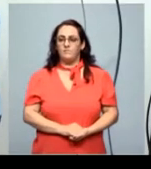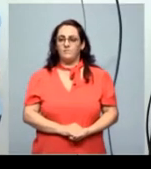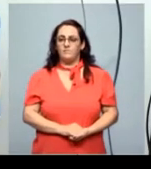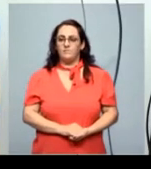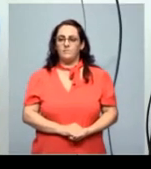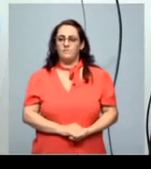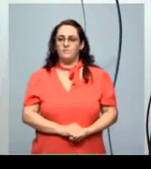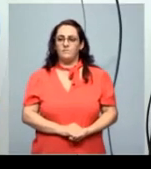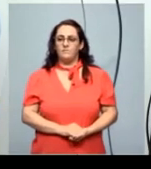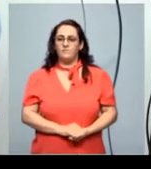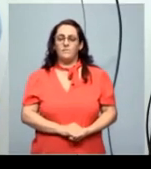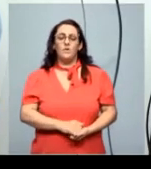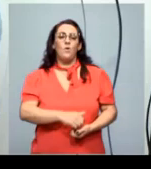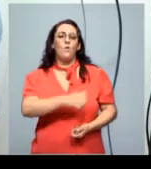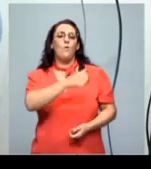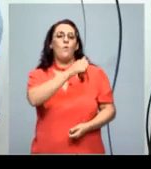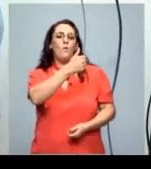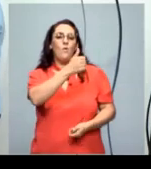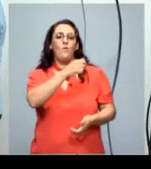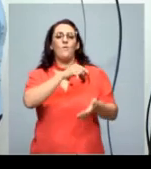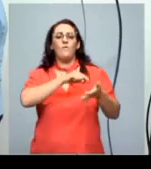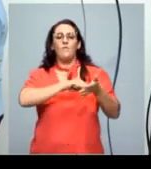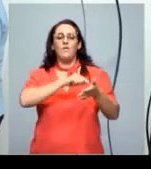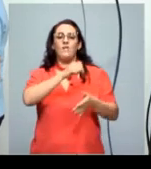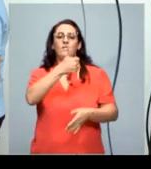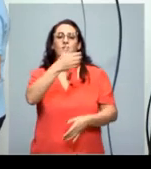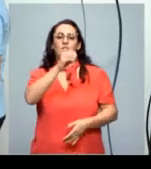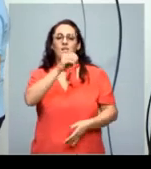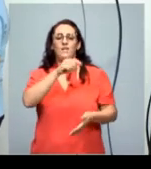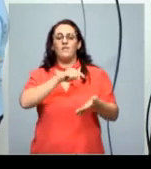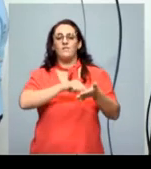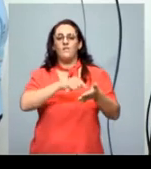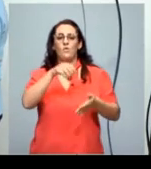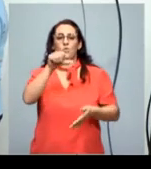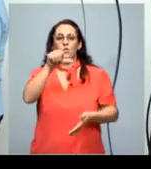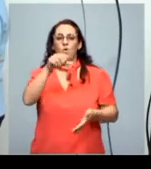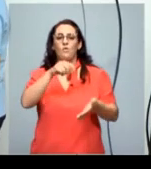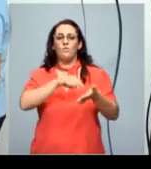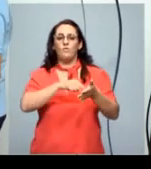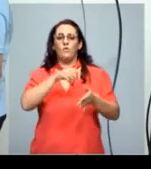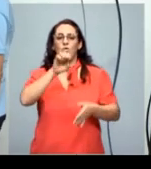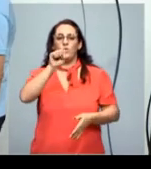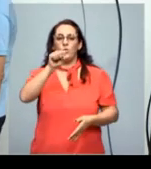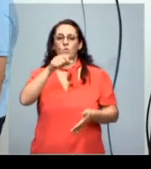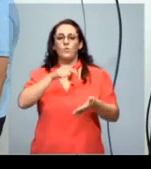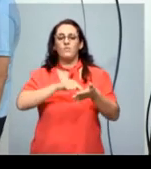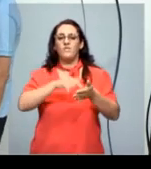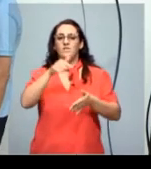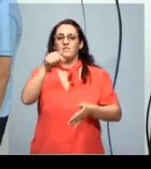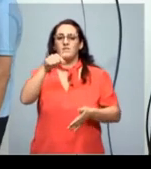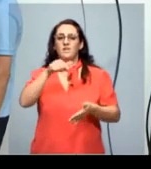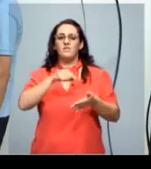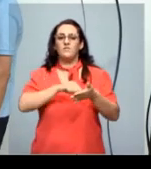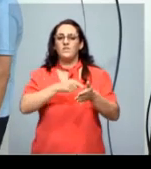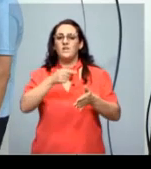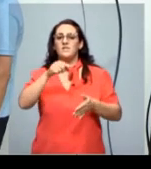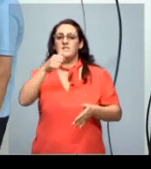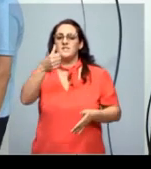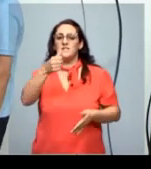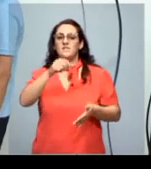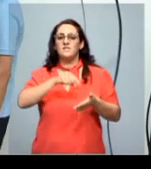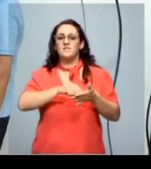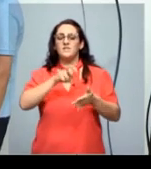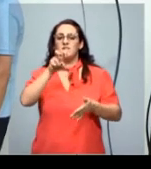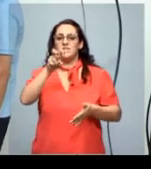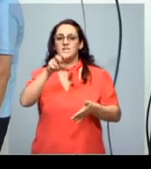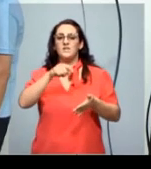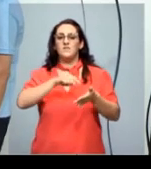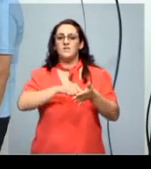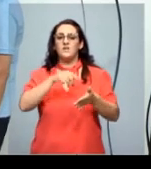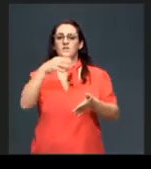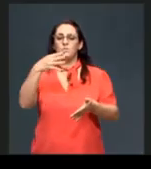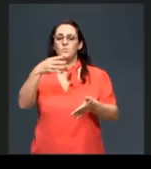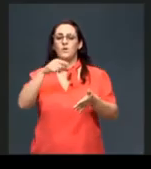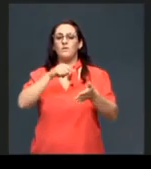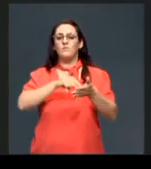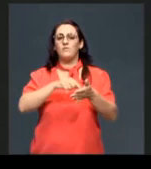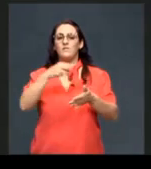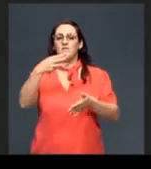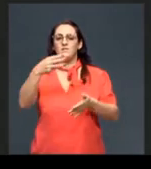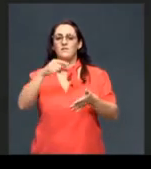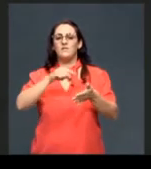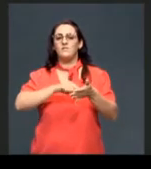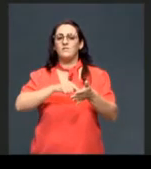11 vezes 10, vezes 9, vezes 8, vezes 7, vezes 6,